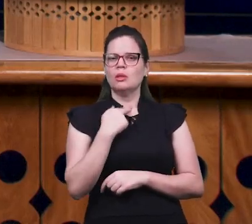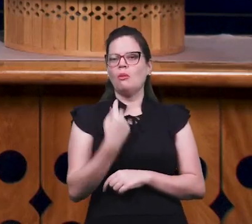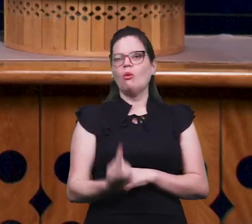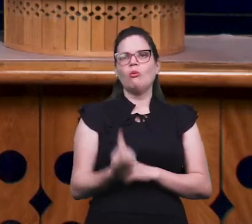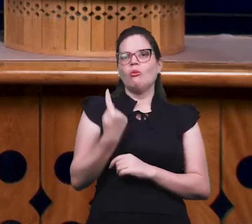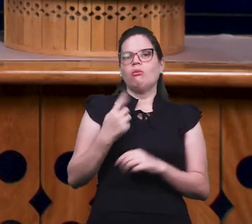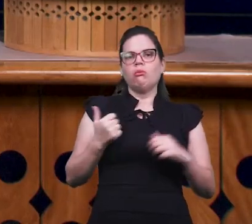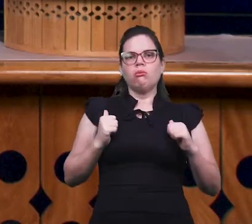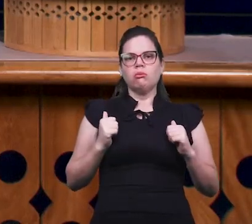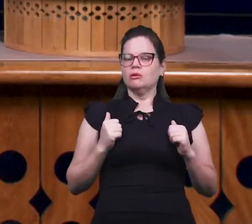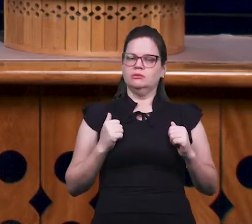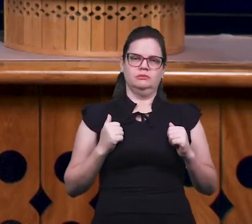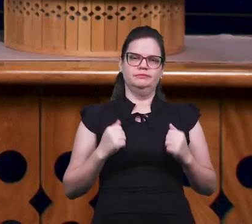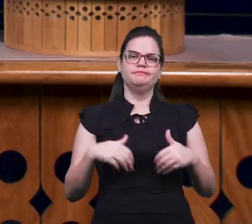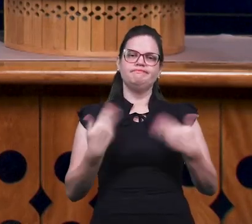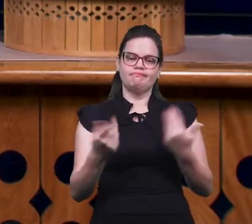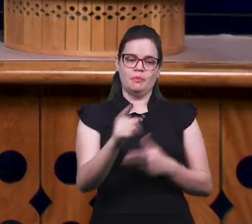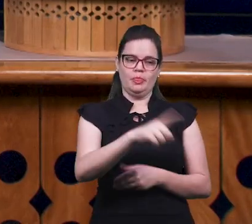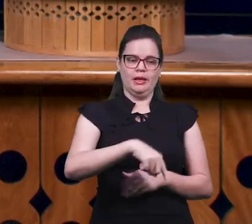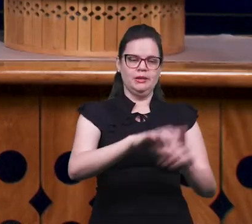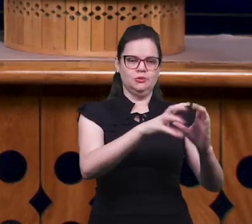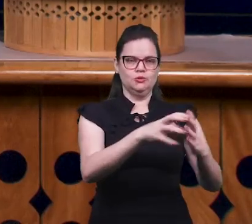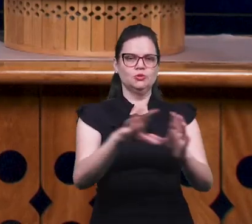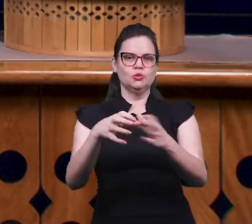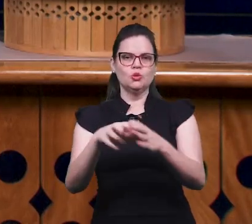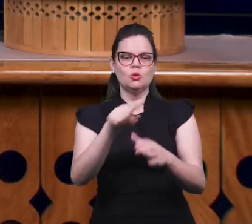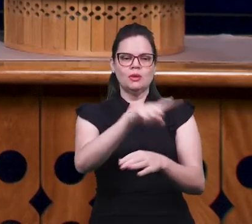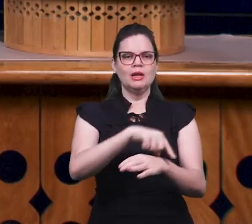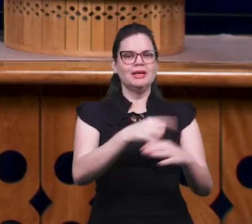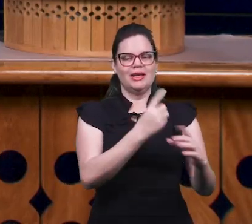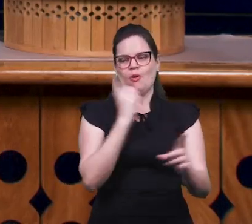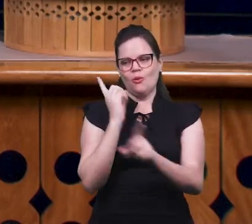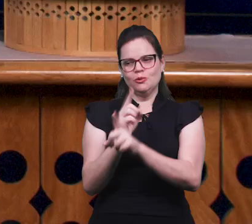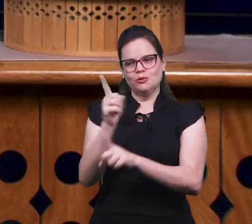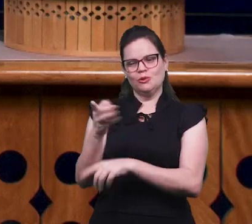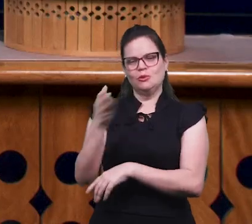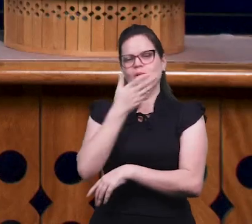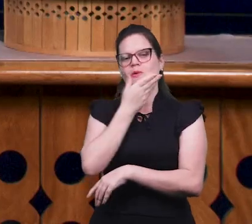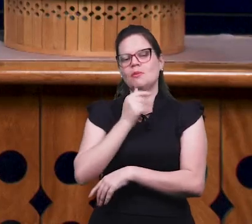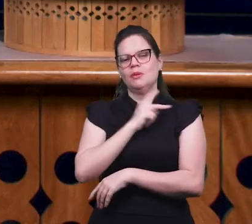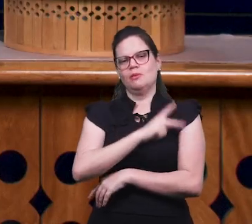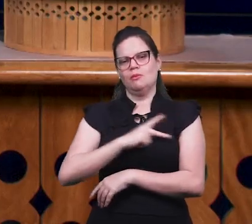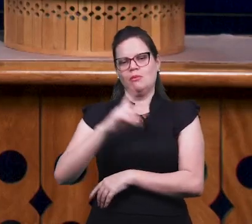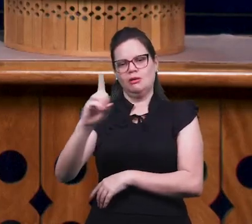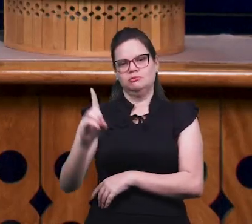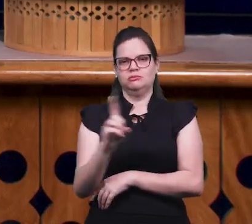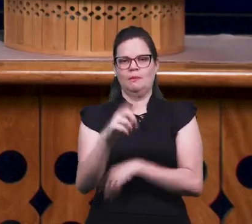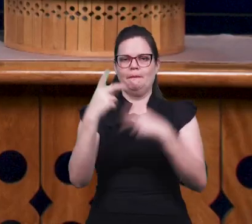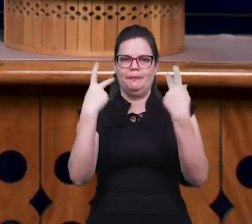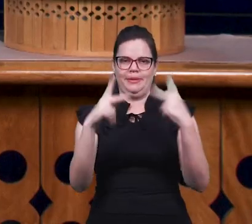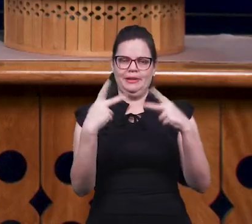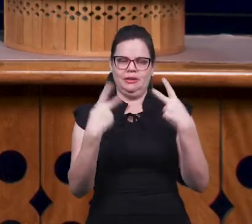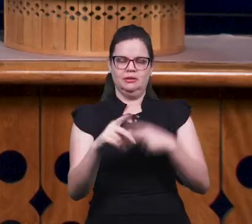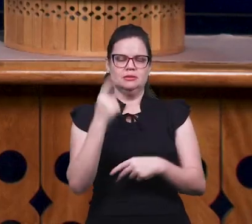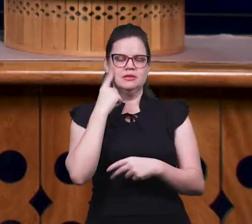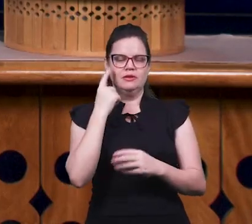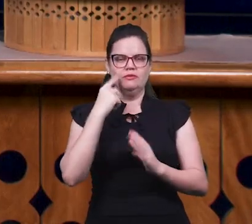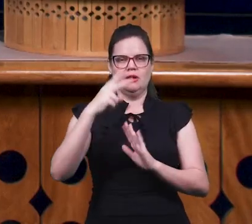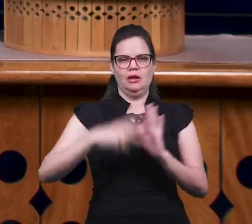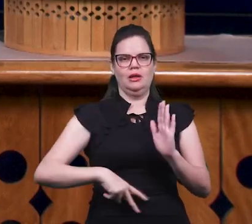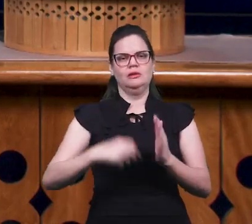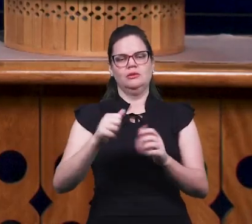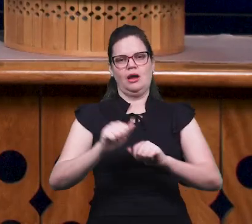Bíblia mostra que naquela época de Paulo, ali tinha outros grupos, mas esse é o que é identificado ali em Atos 17, ali, desses dois